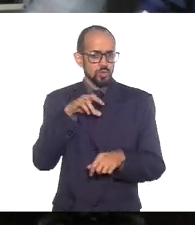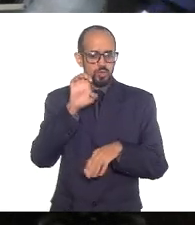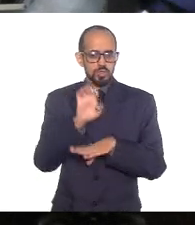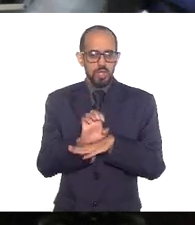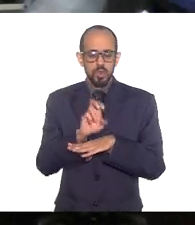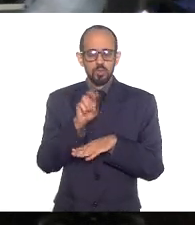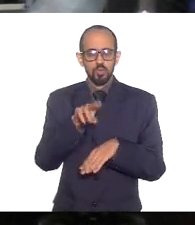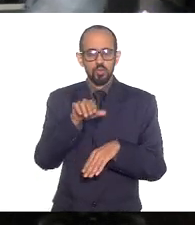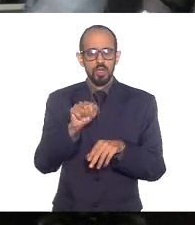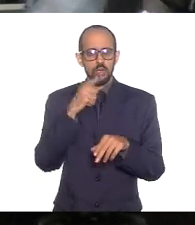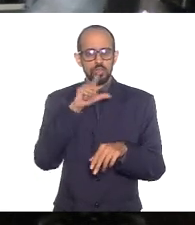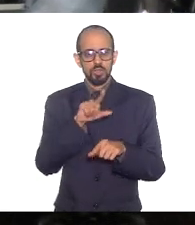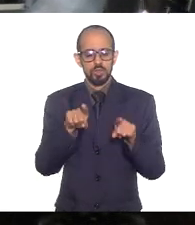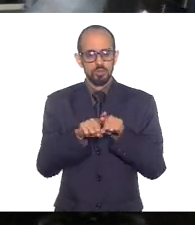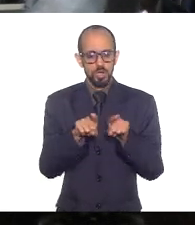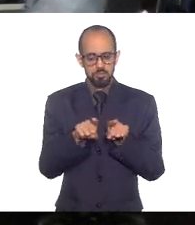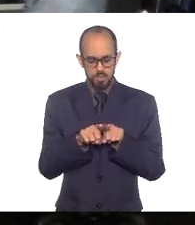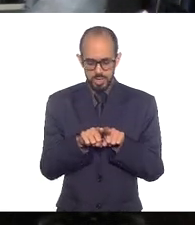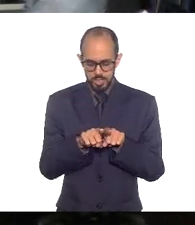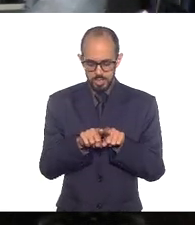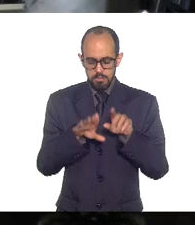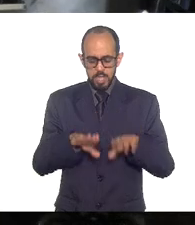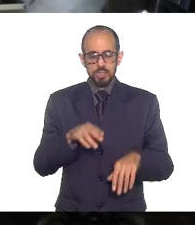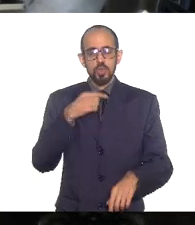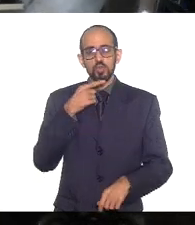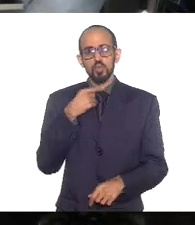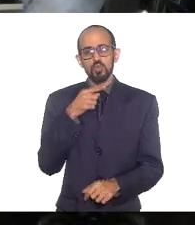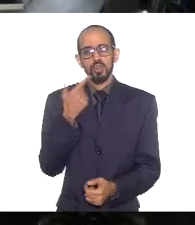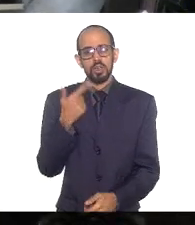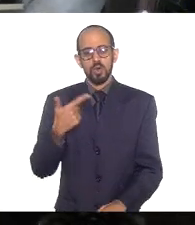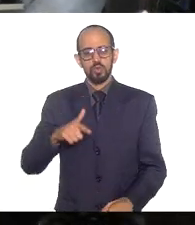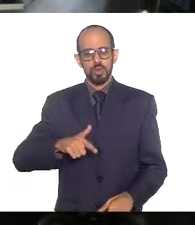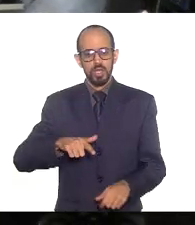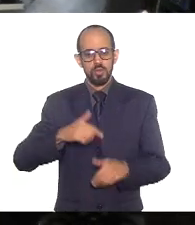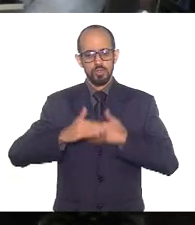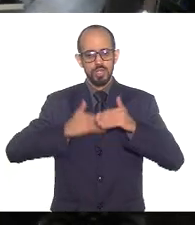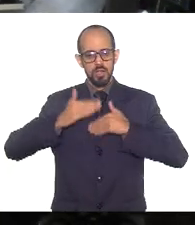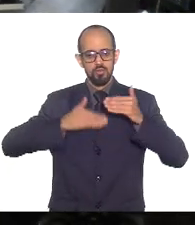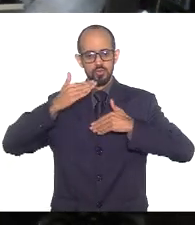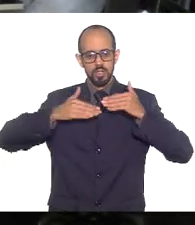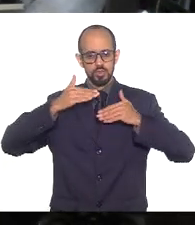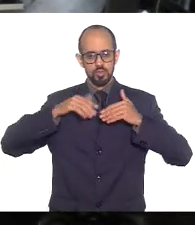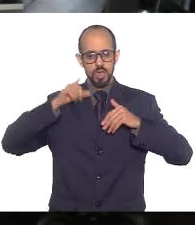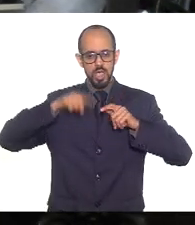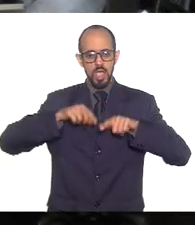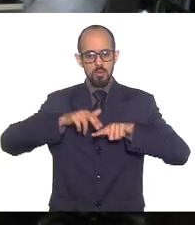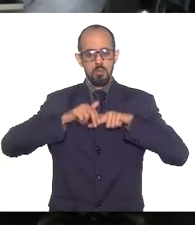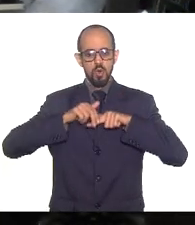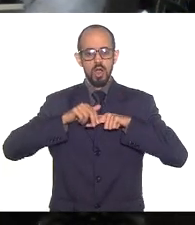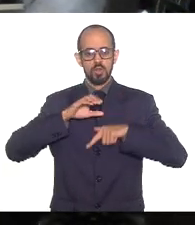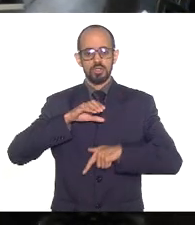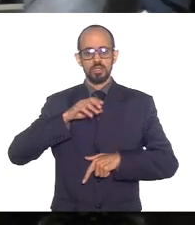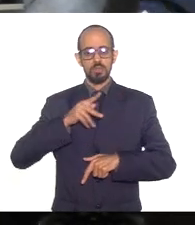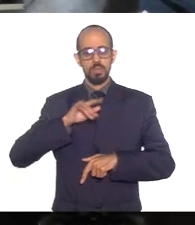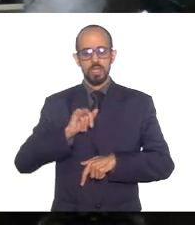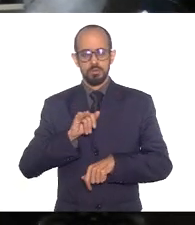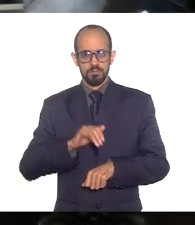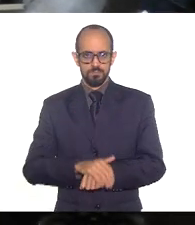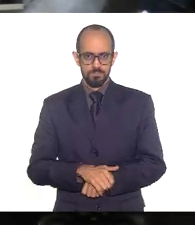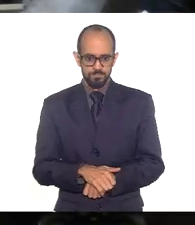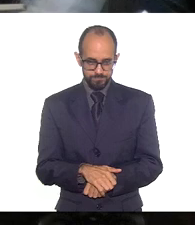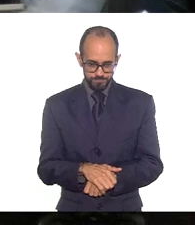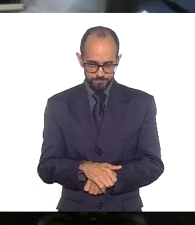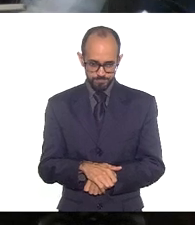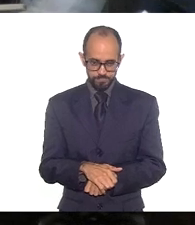também É mas não tenho dúvida que esse avanço Foi por conta da nossa CEP